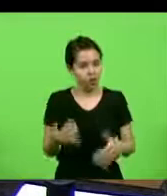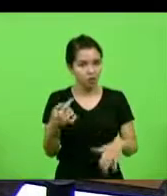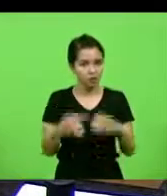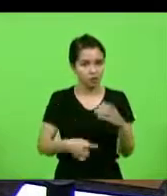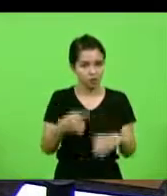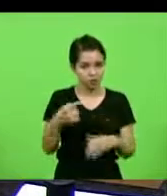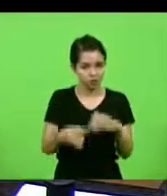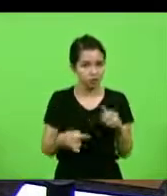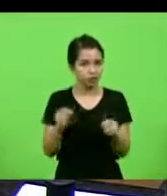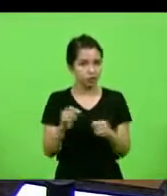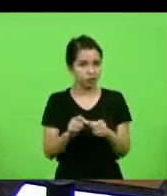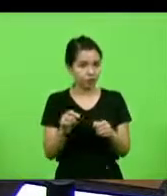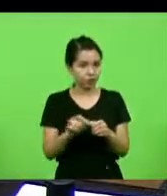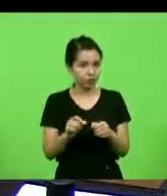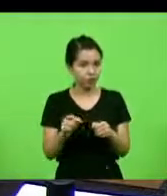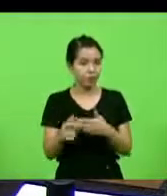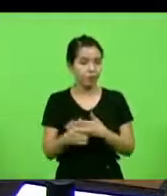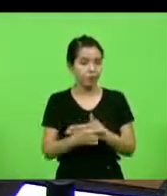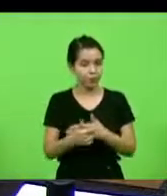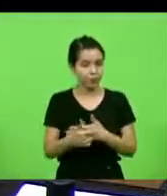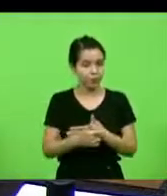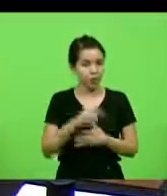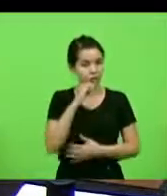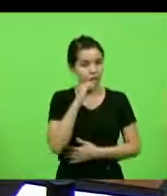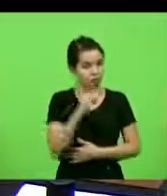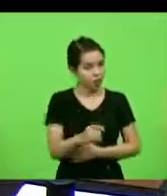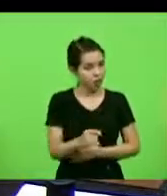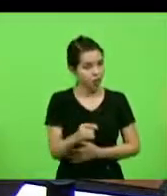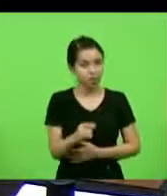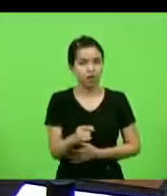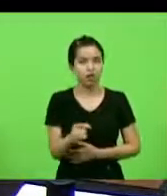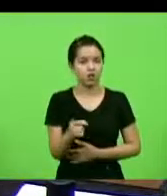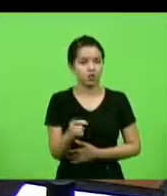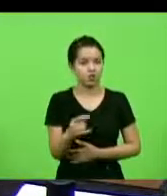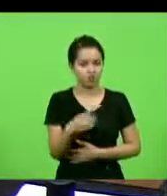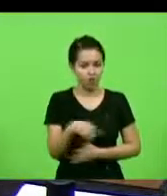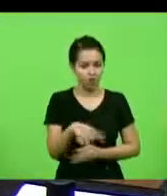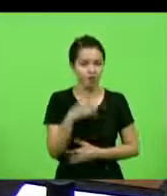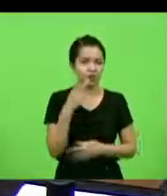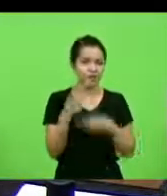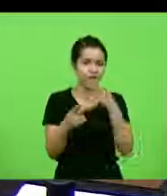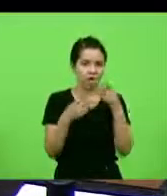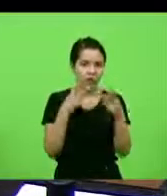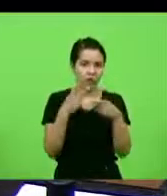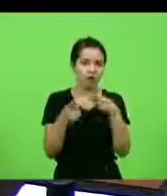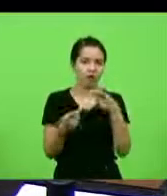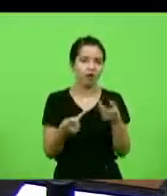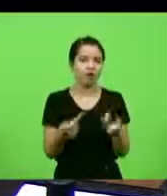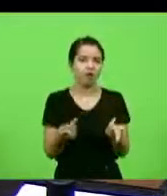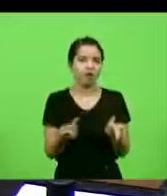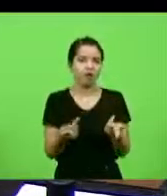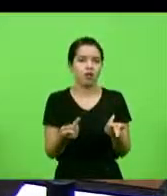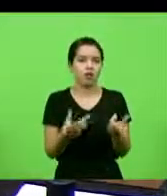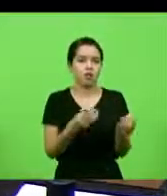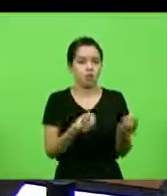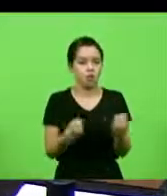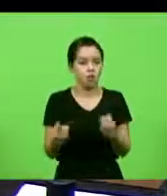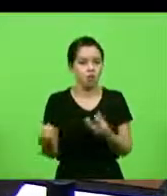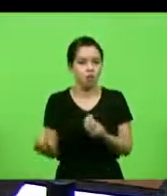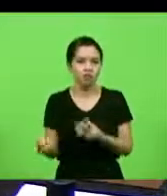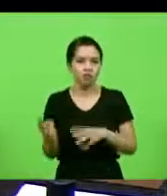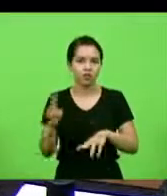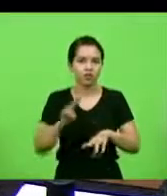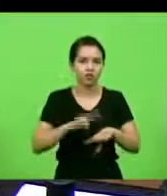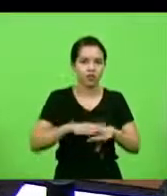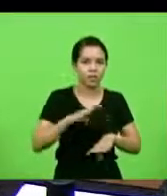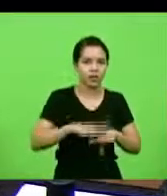fez esse papel de dizer que não adianta nós enchermos de disciplinas, nós precisamos trabalhar